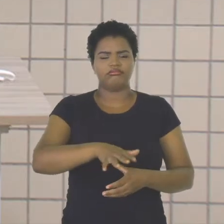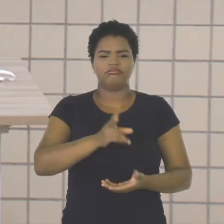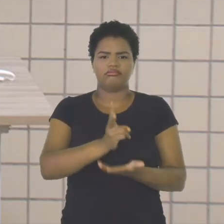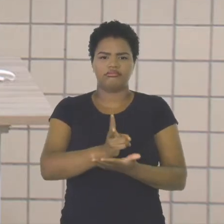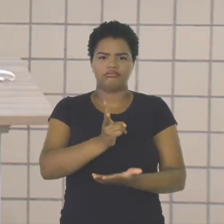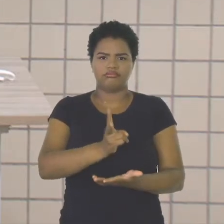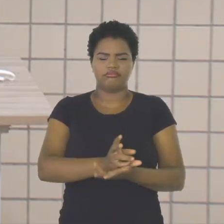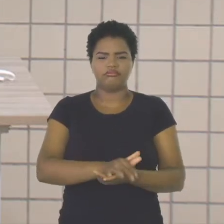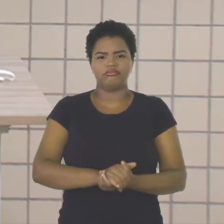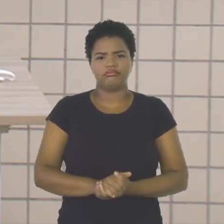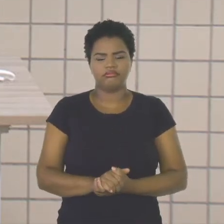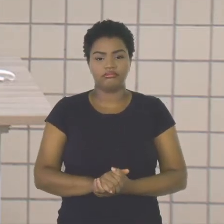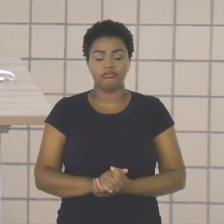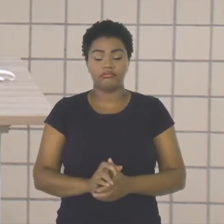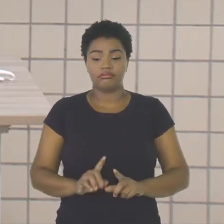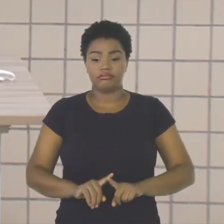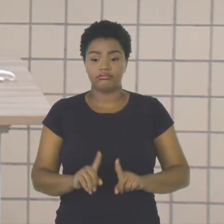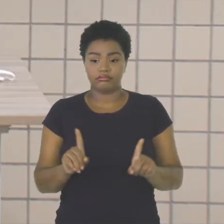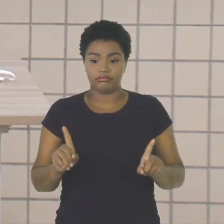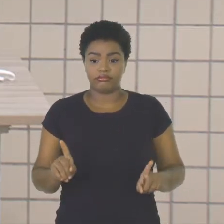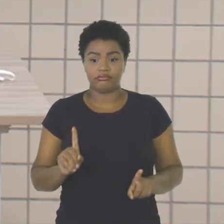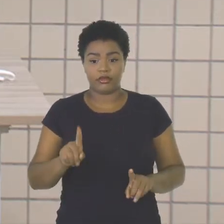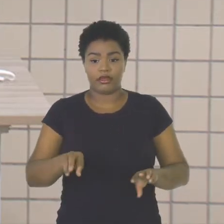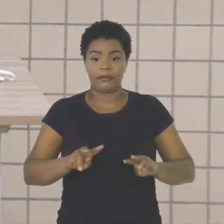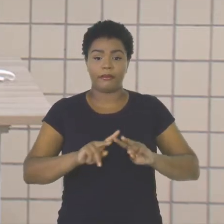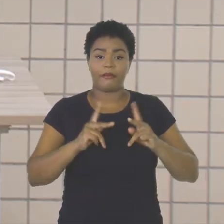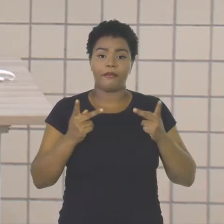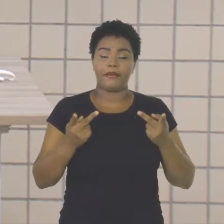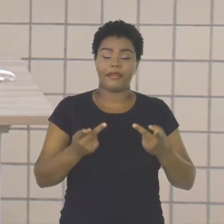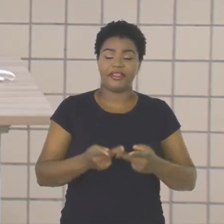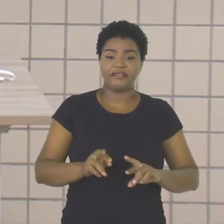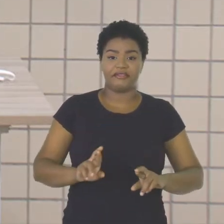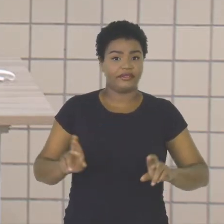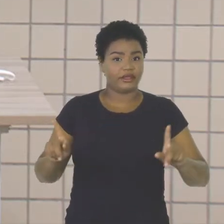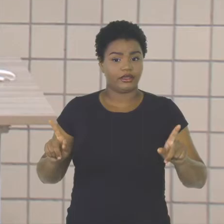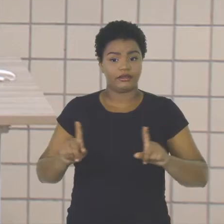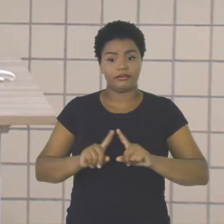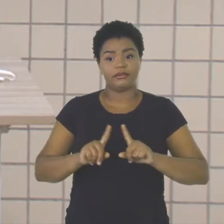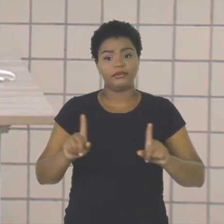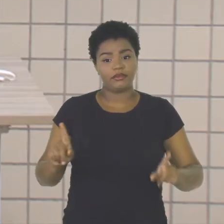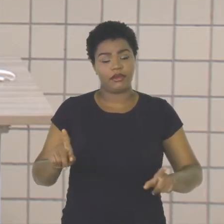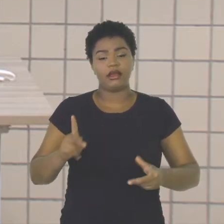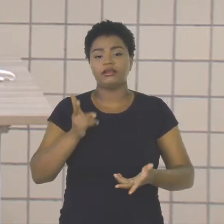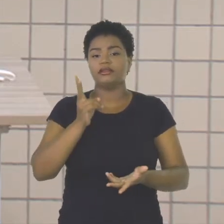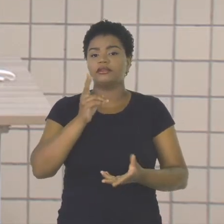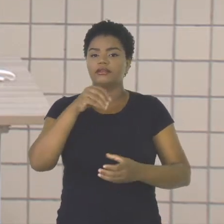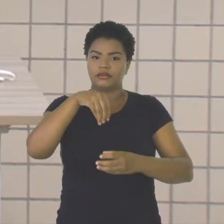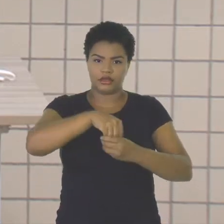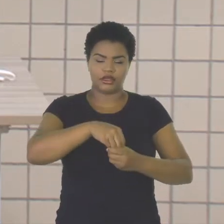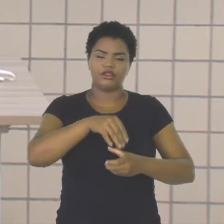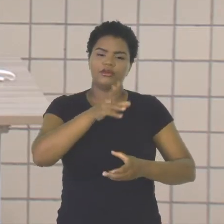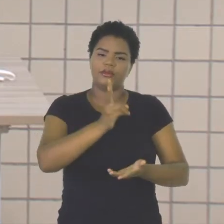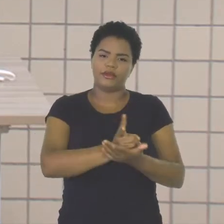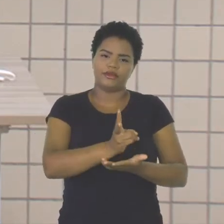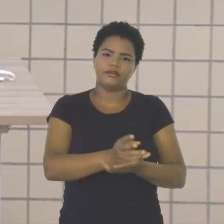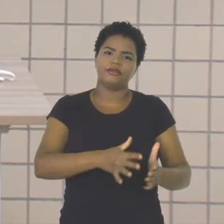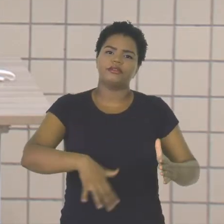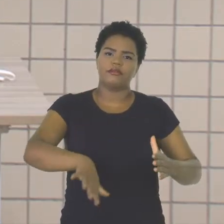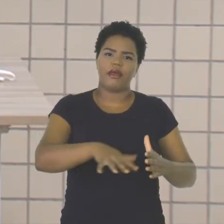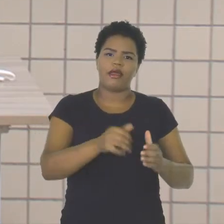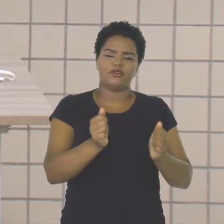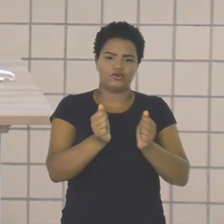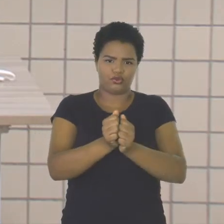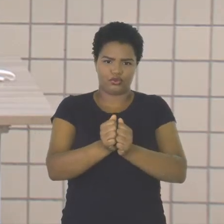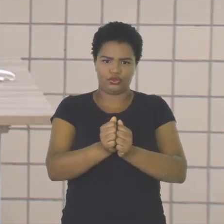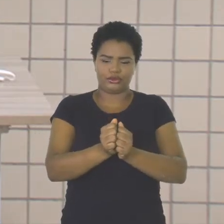Porém, são matérias diferentes, mas elas estão ocupando o mesmo espaço ao mesmo tempo,